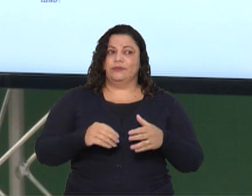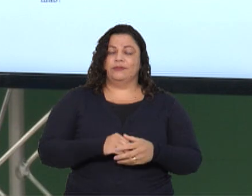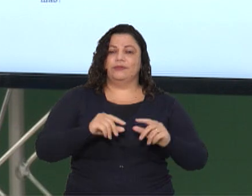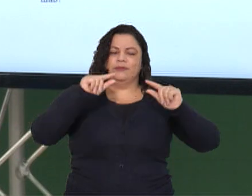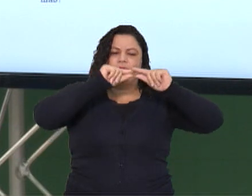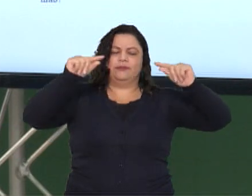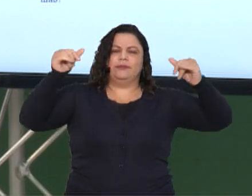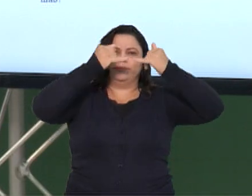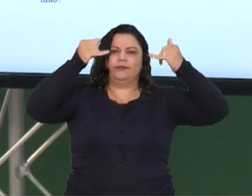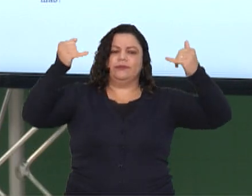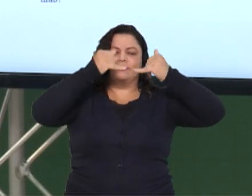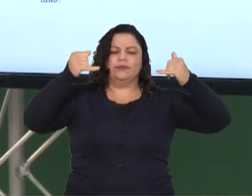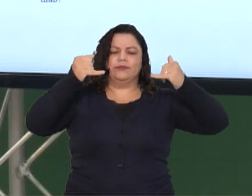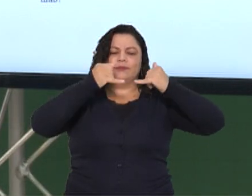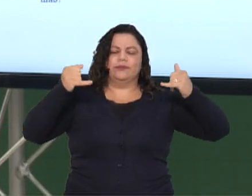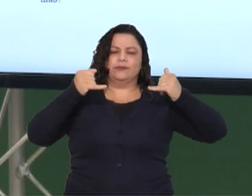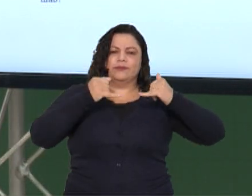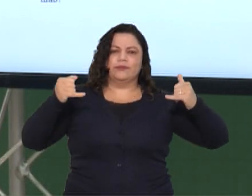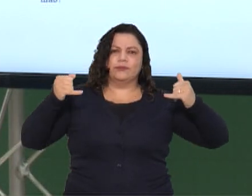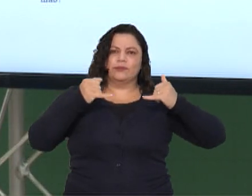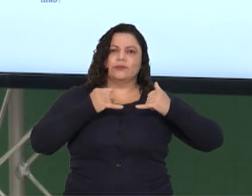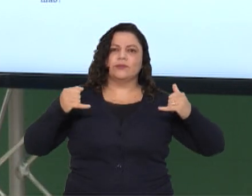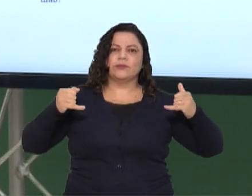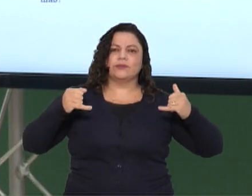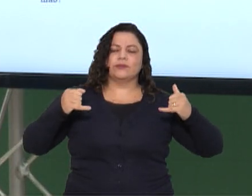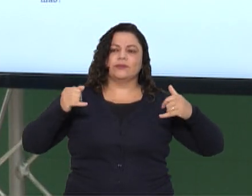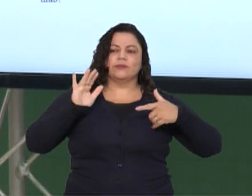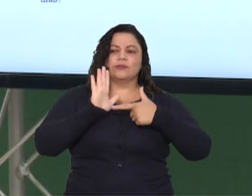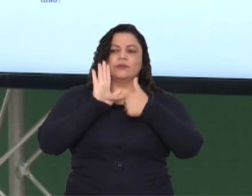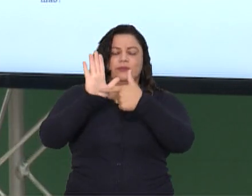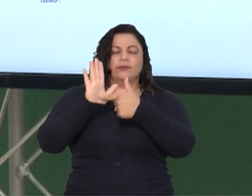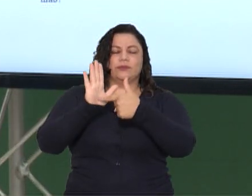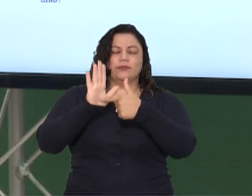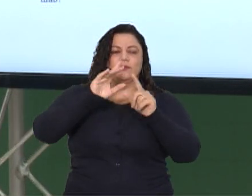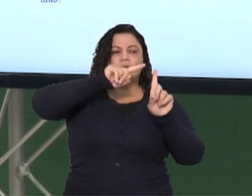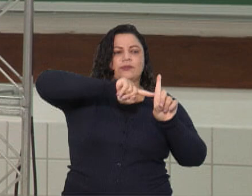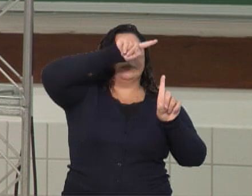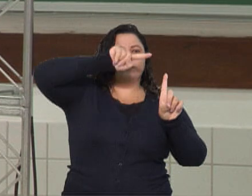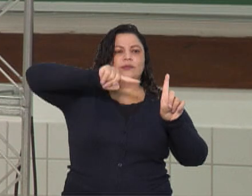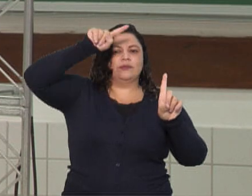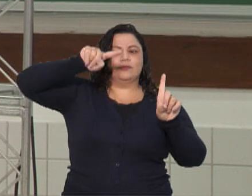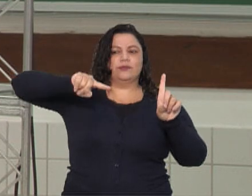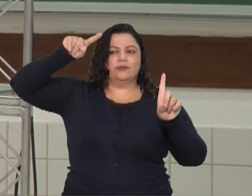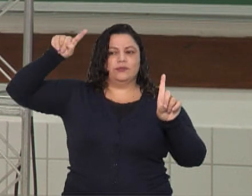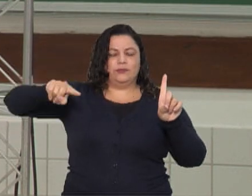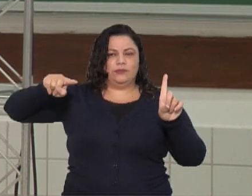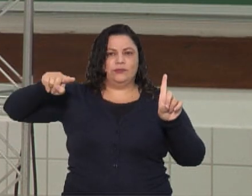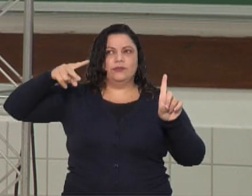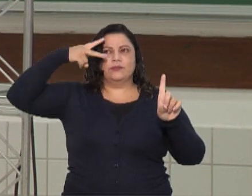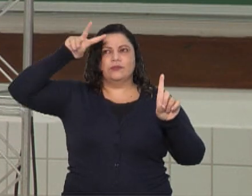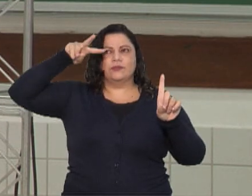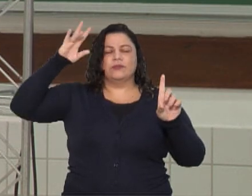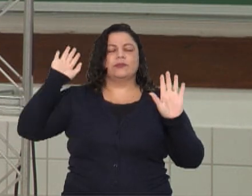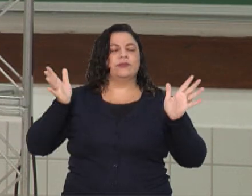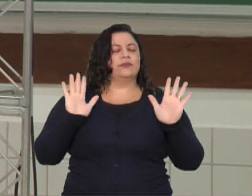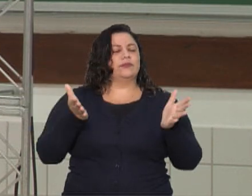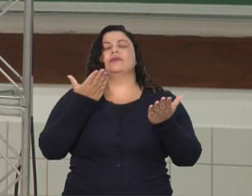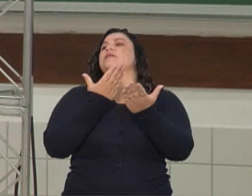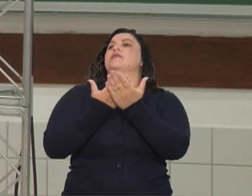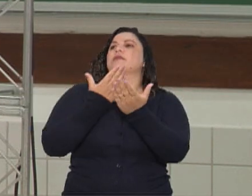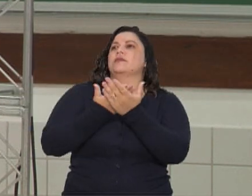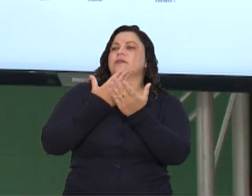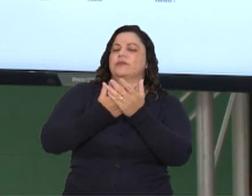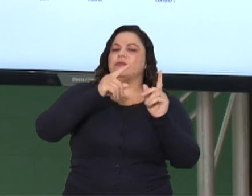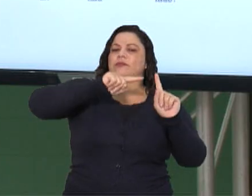do pentagrama, elas indicam justamente a altura. Lembra que a gente aprendeu lá na primeira aula sobre música, sobre a